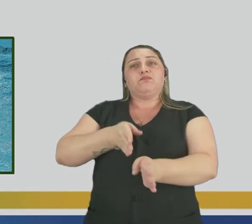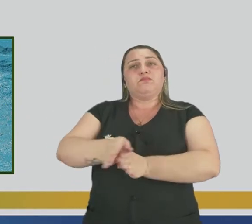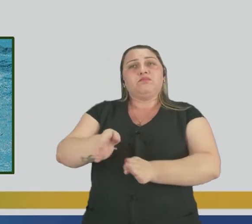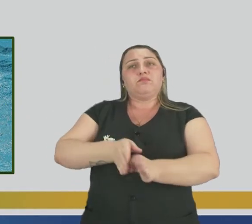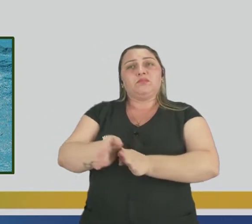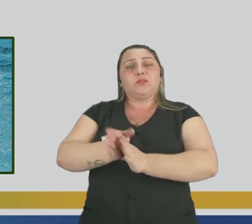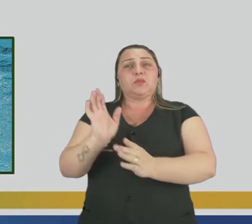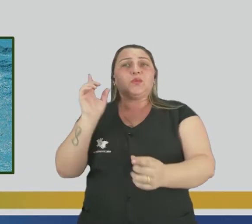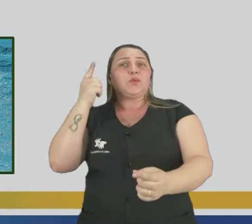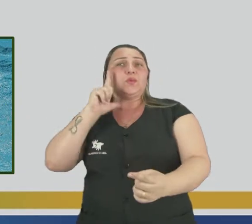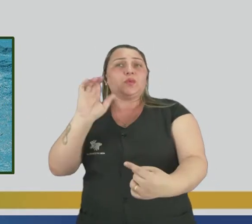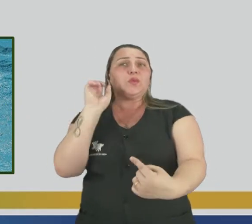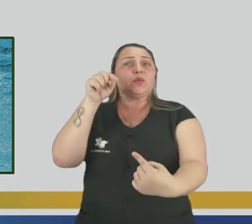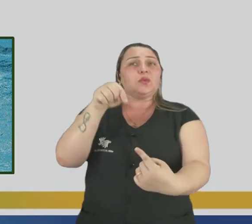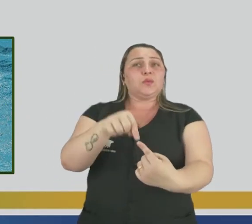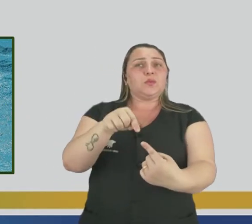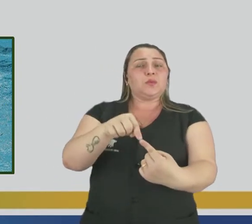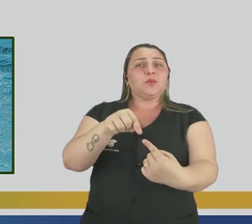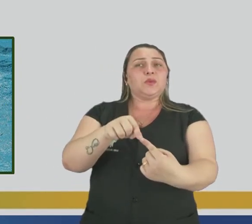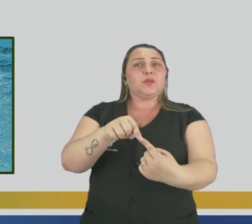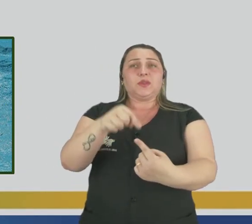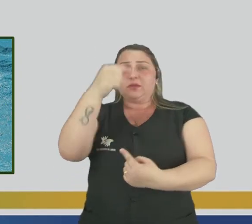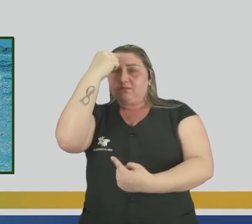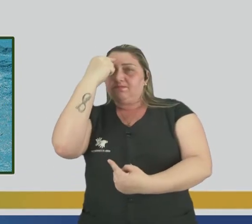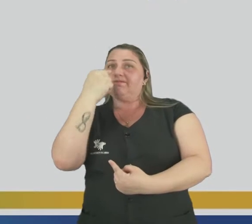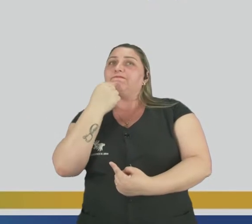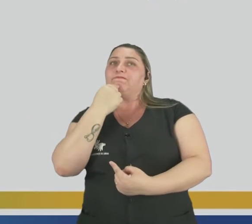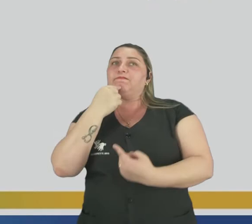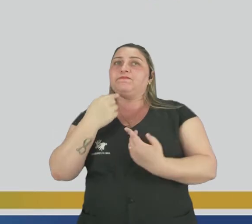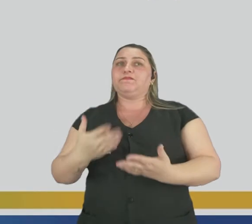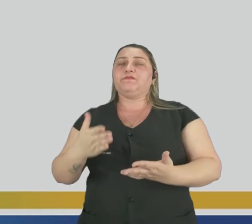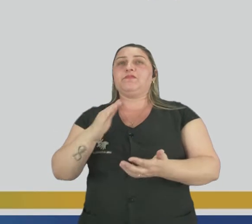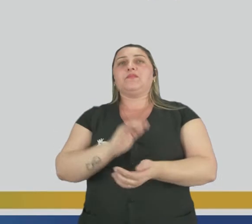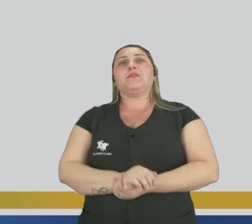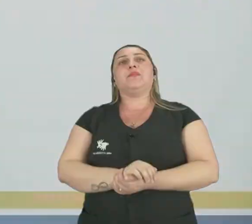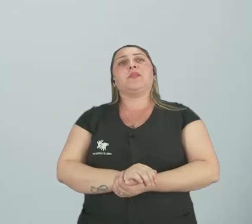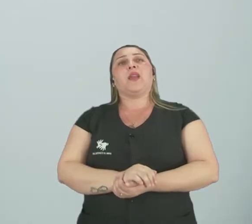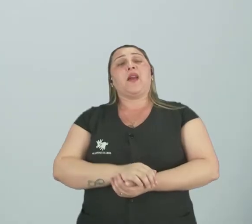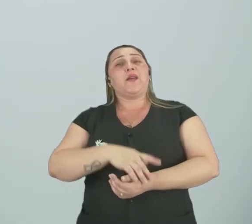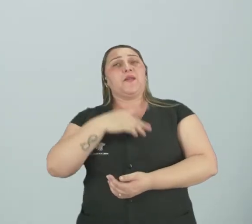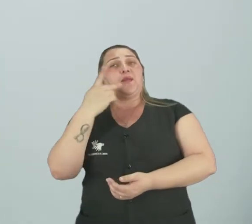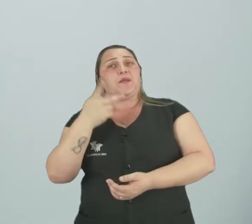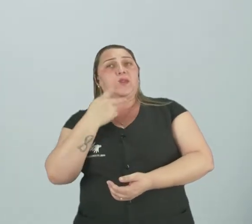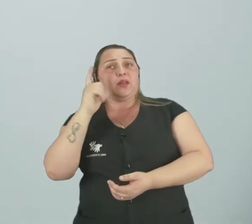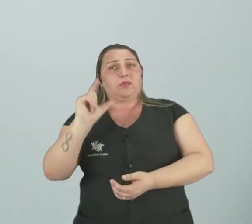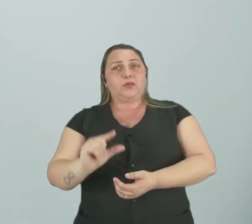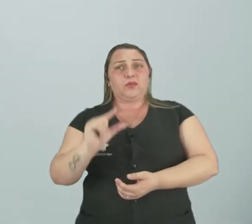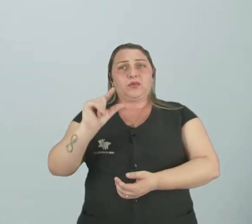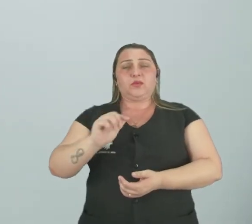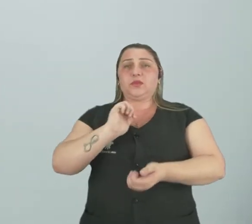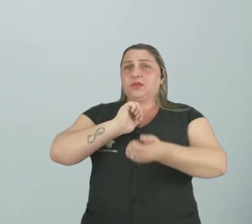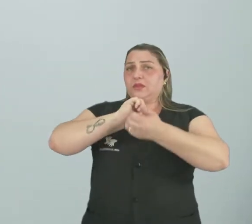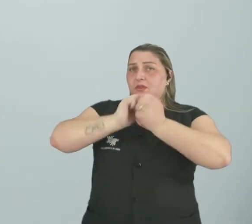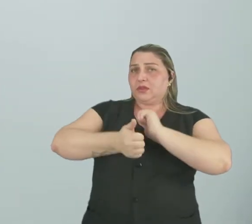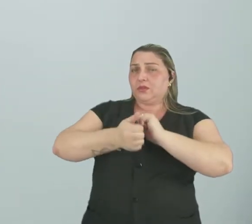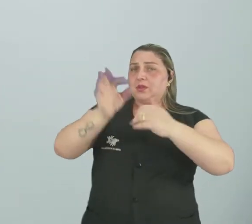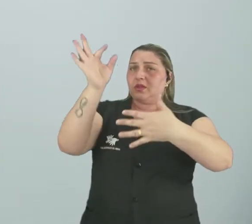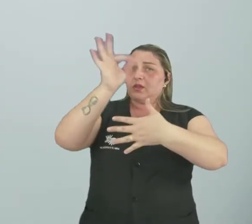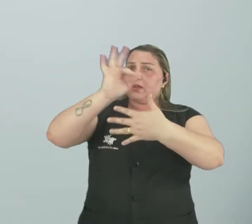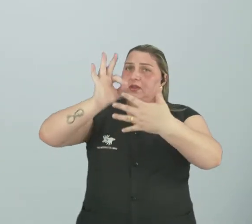a alcançar os objetivos das atividades lúdicas. E aí a gente vai falar um pouquinho sobre os esportes, né?